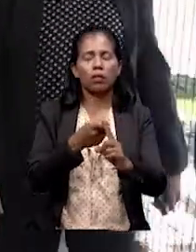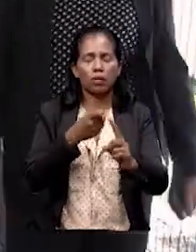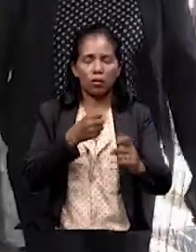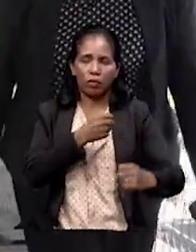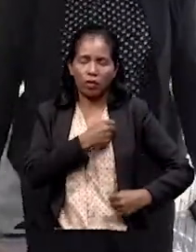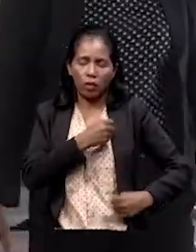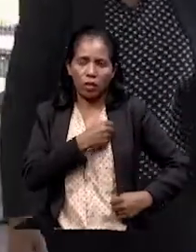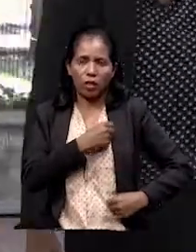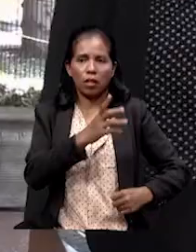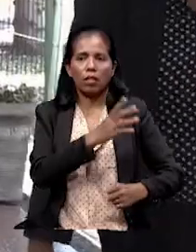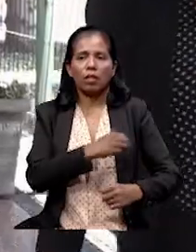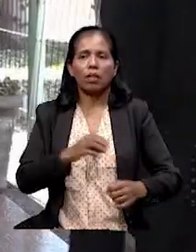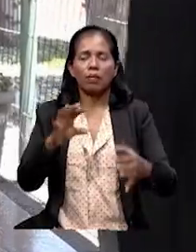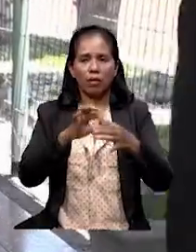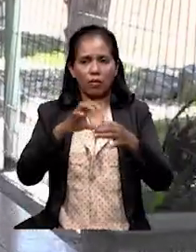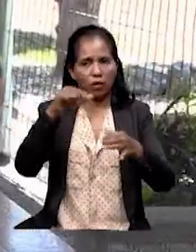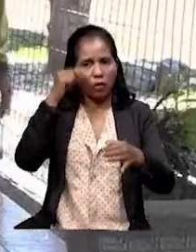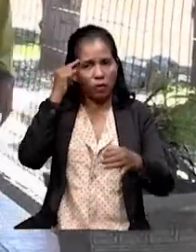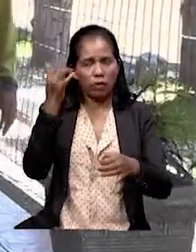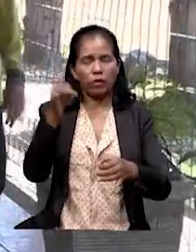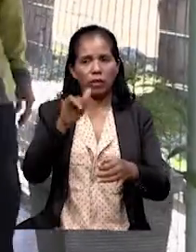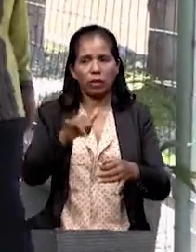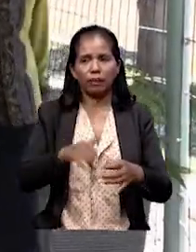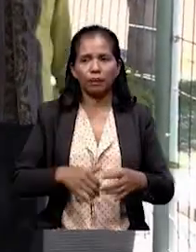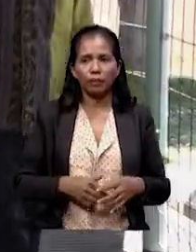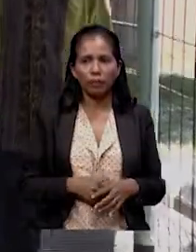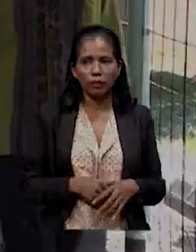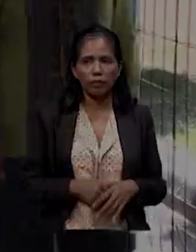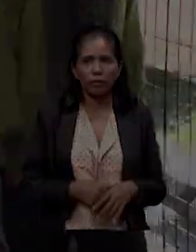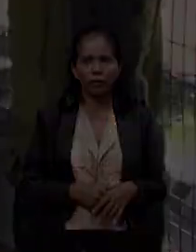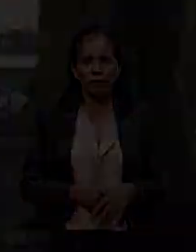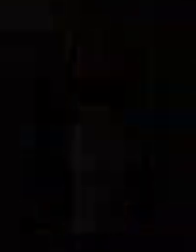militar no membro governo Sira. João Bosco Dias, Domingos Bere, GMN.